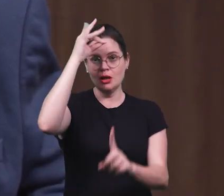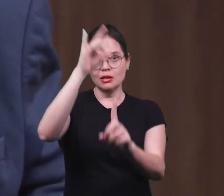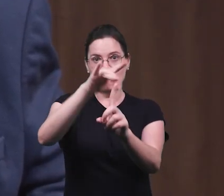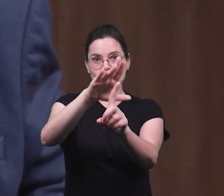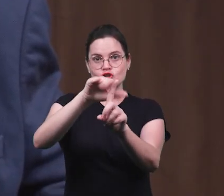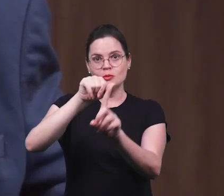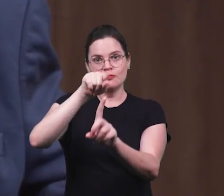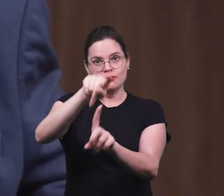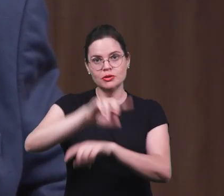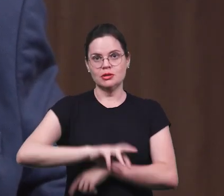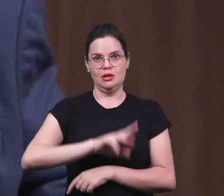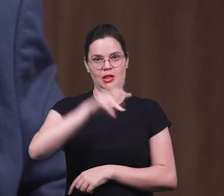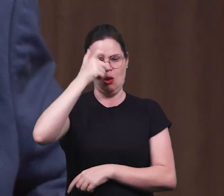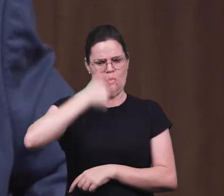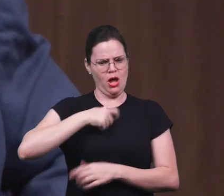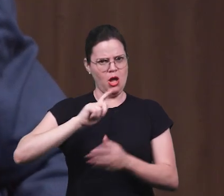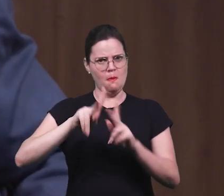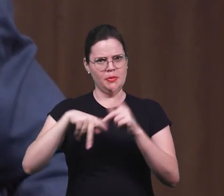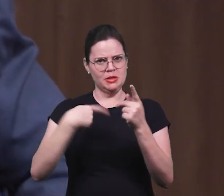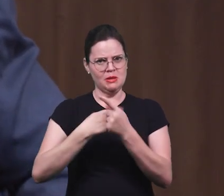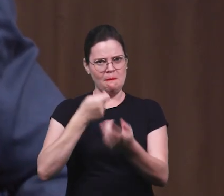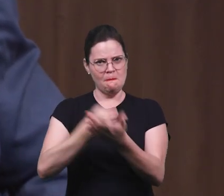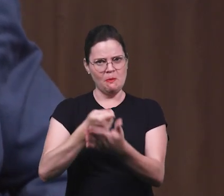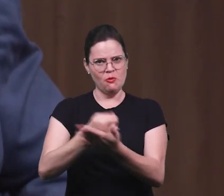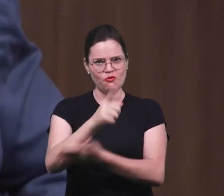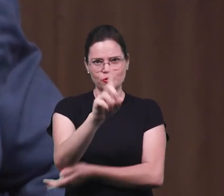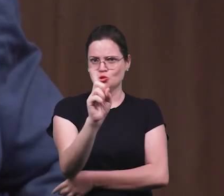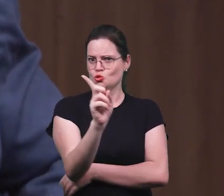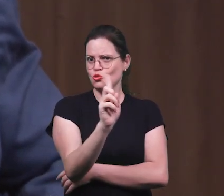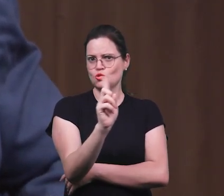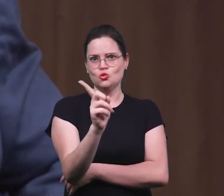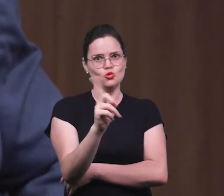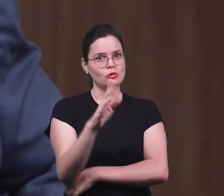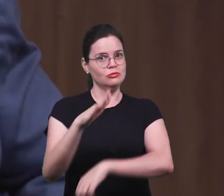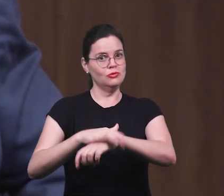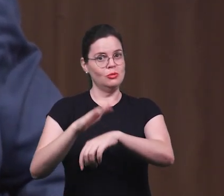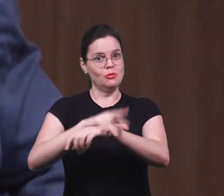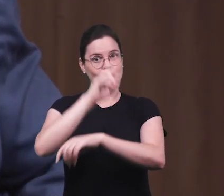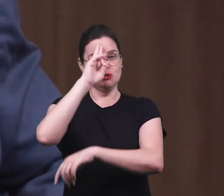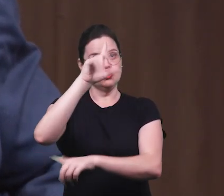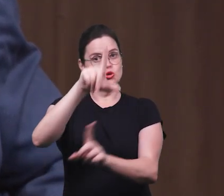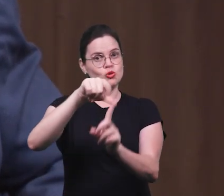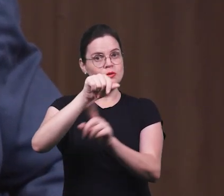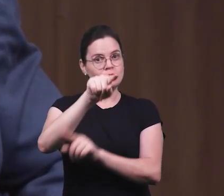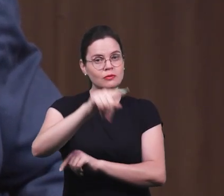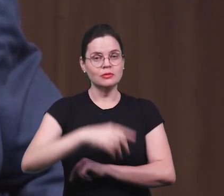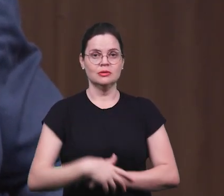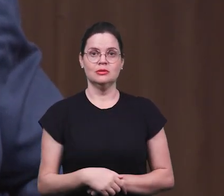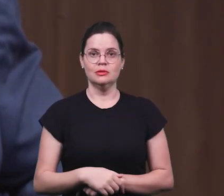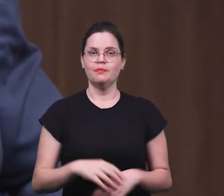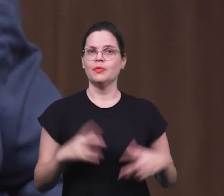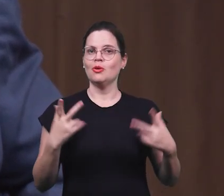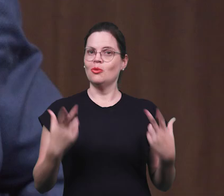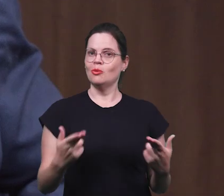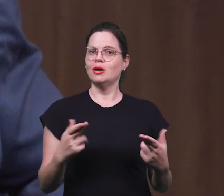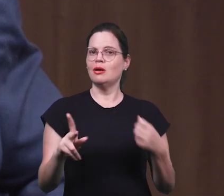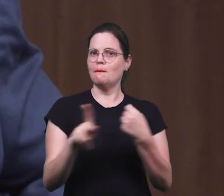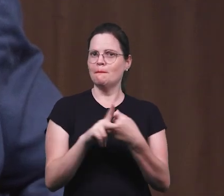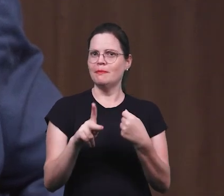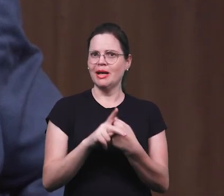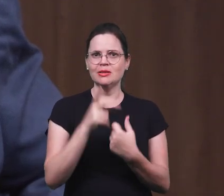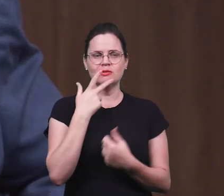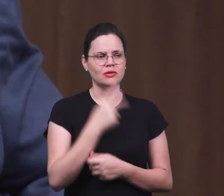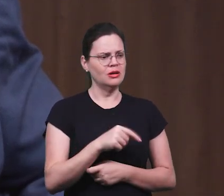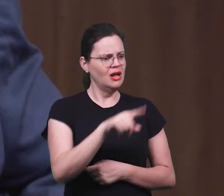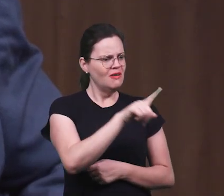está cobrando para você ser pastor, tem que ser. Não, nada disso. Então, o que Pedro colocou, não coloque julgo sobre